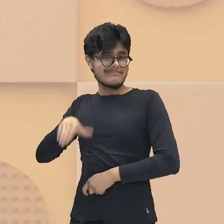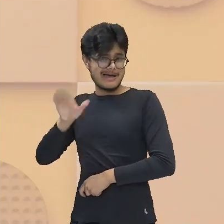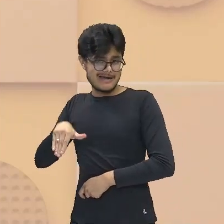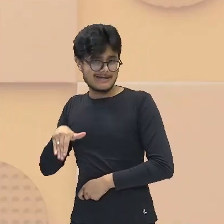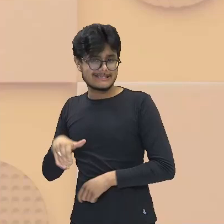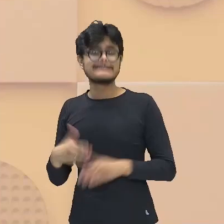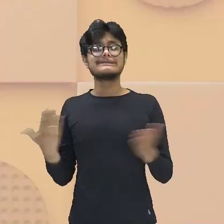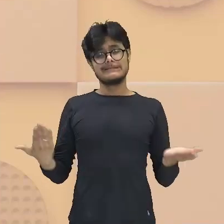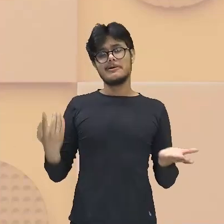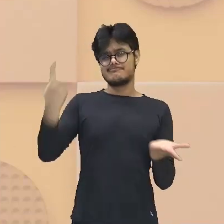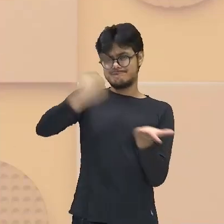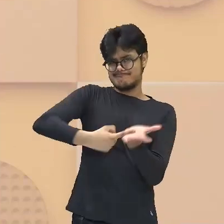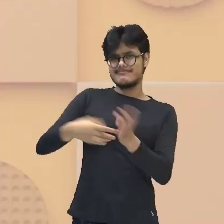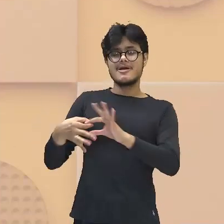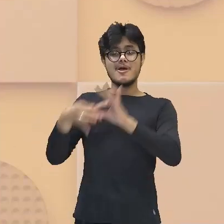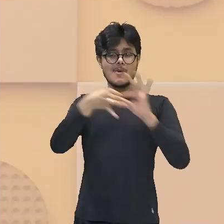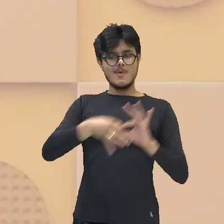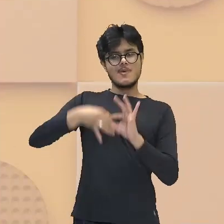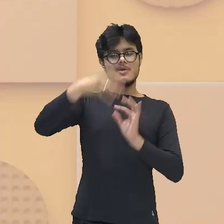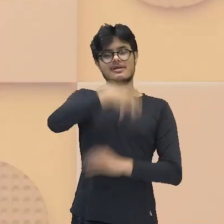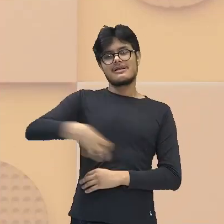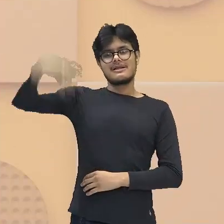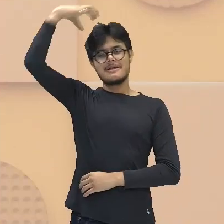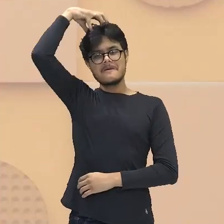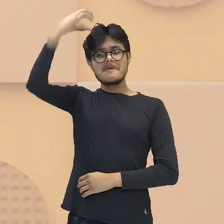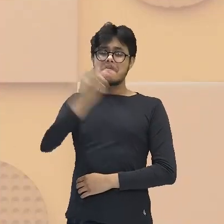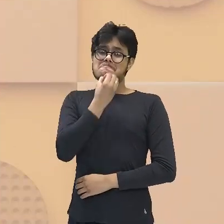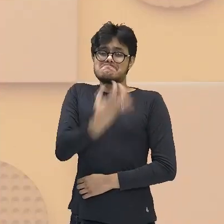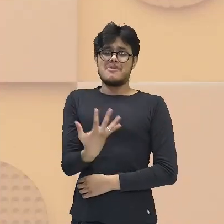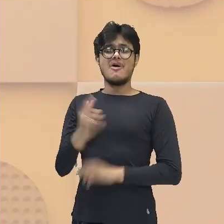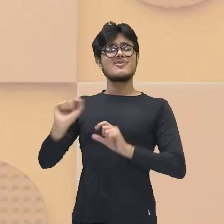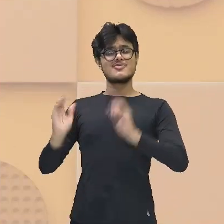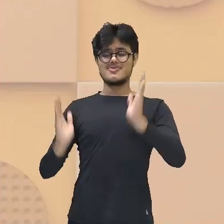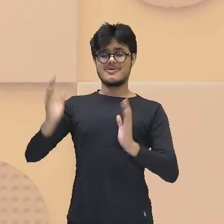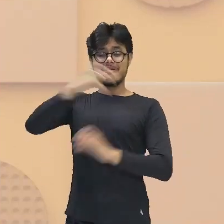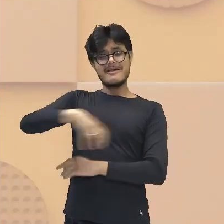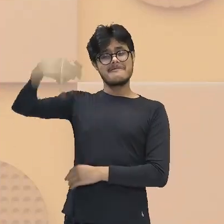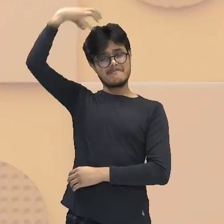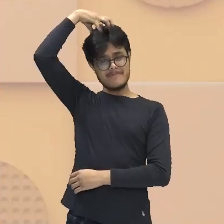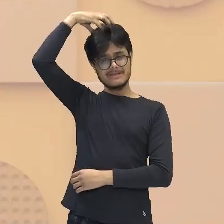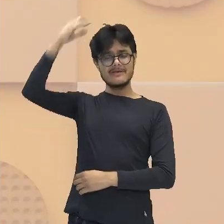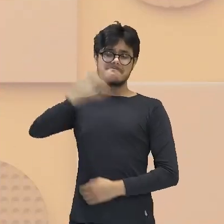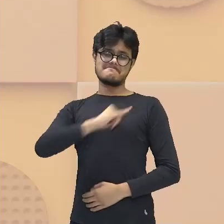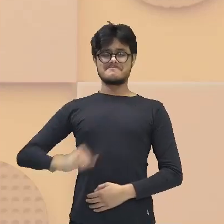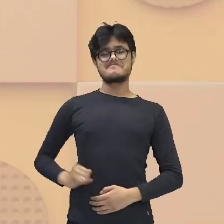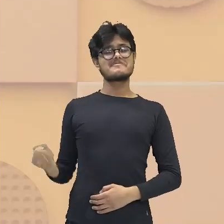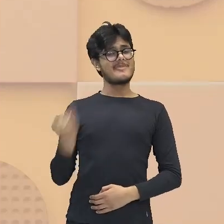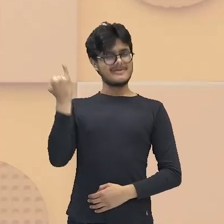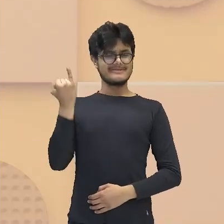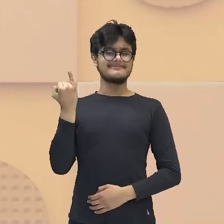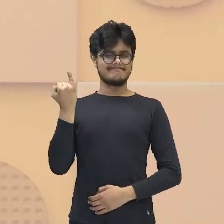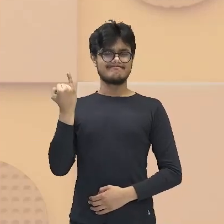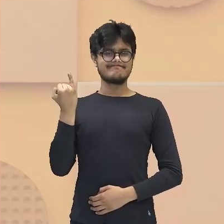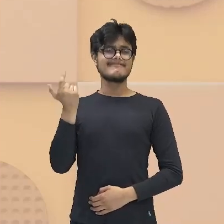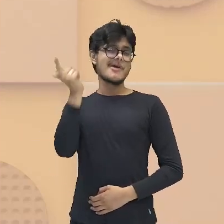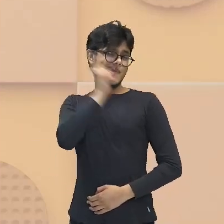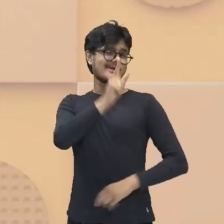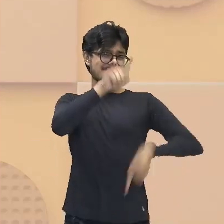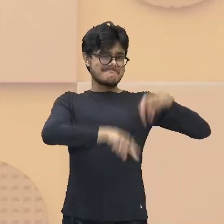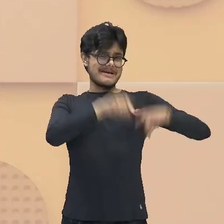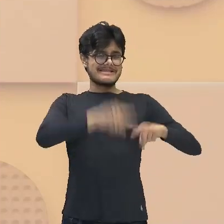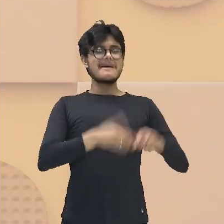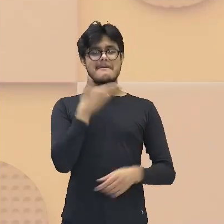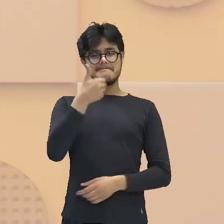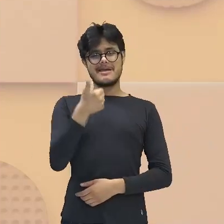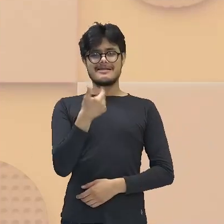no Pacto Colonial, quem é que se beneficiava com isso? Eram as próprias metrópoles, que elas conseguiam obter